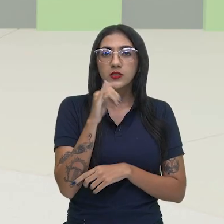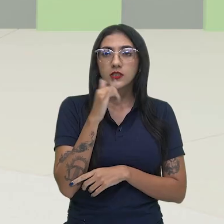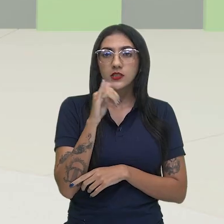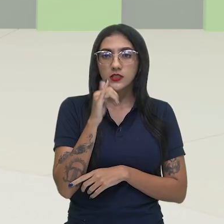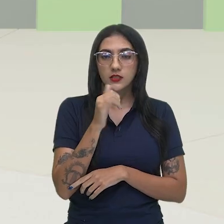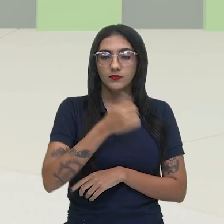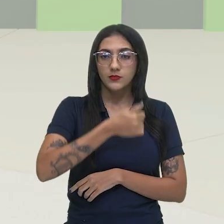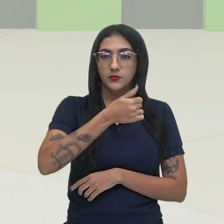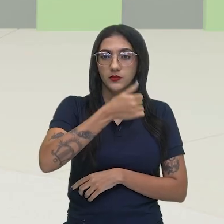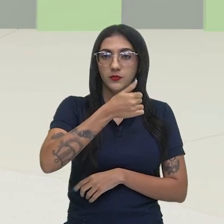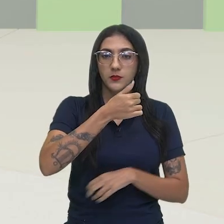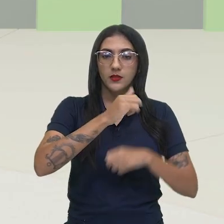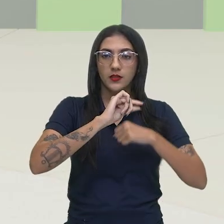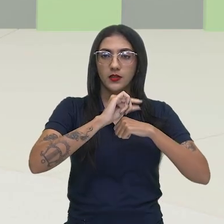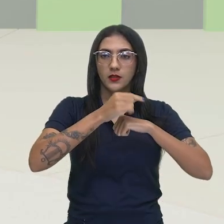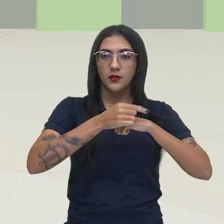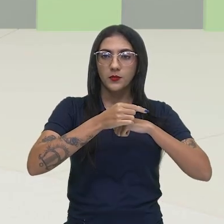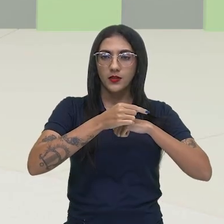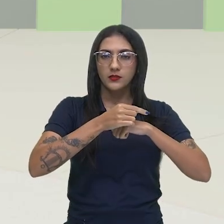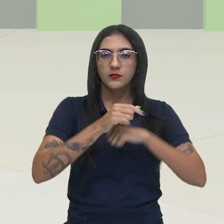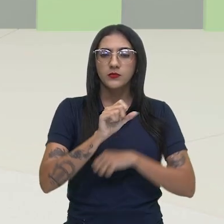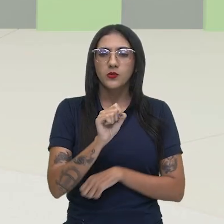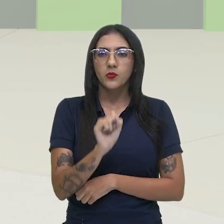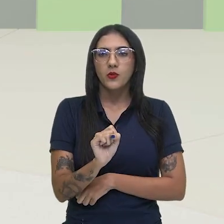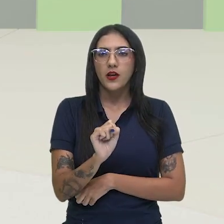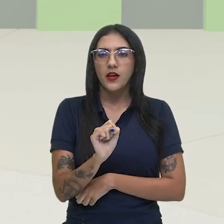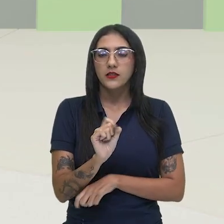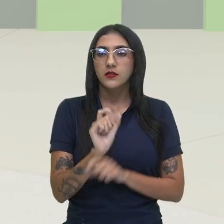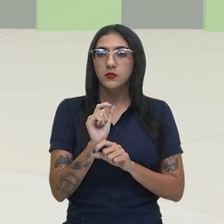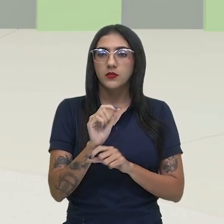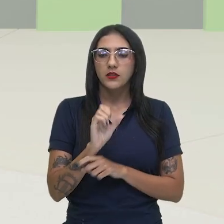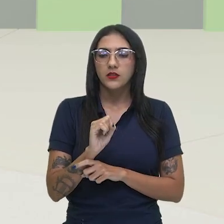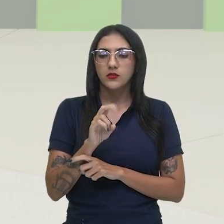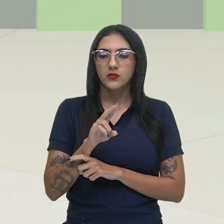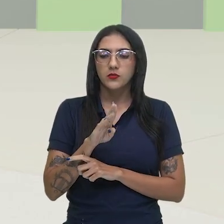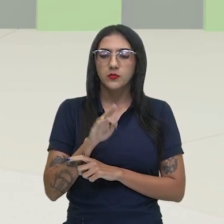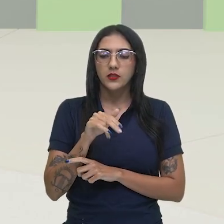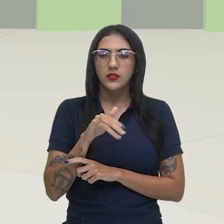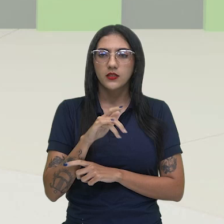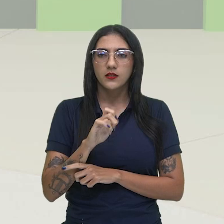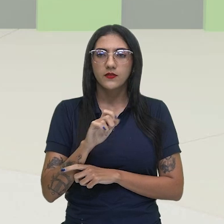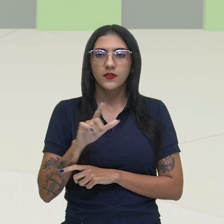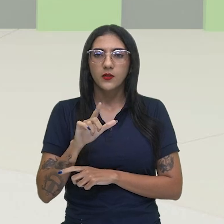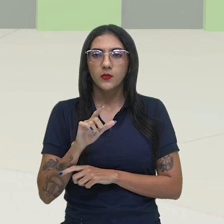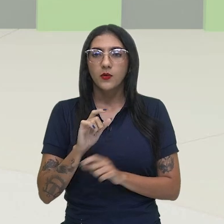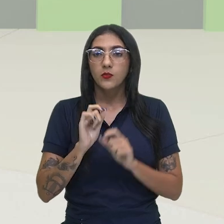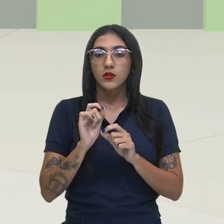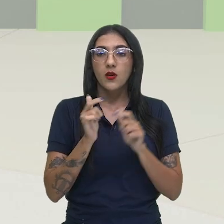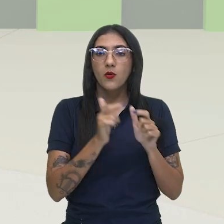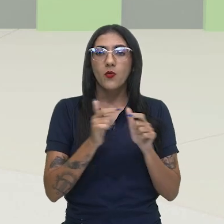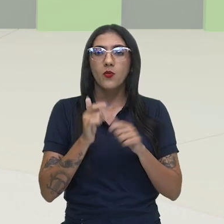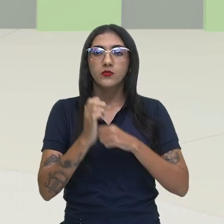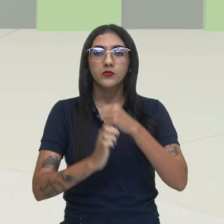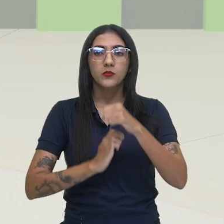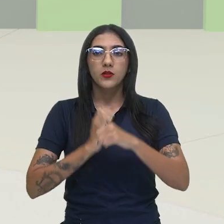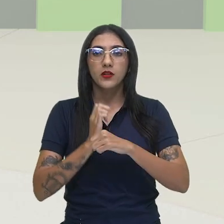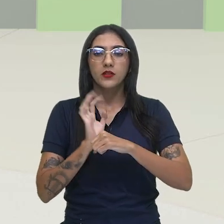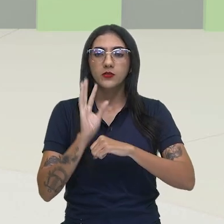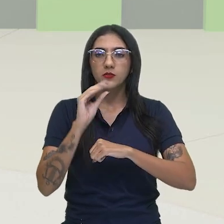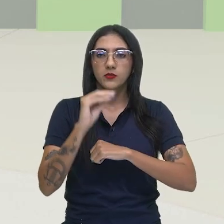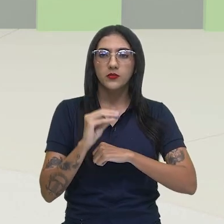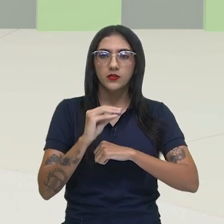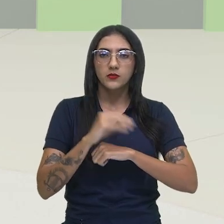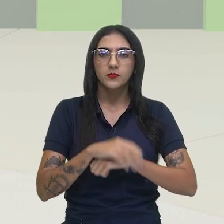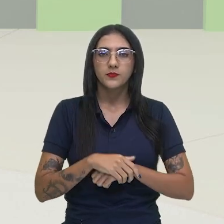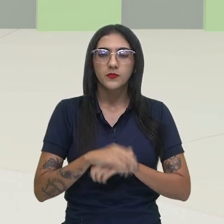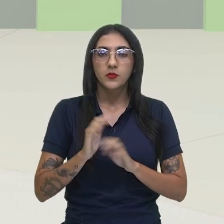está na primeira camada. O que é o S? Significa o subnível de energia, é onde o elétron está guardadinho.